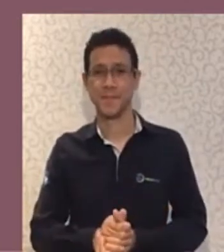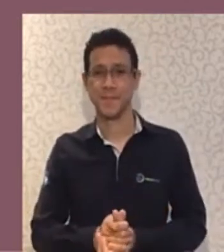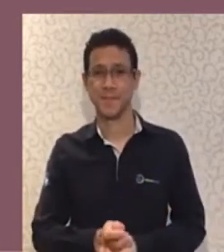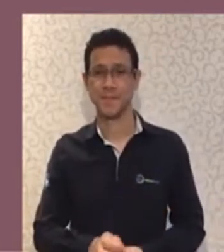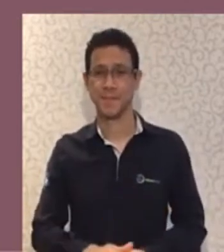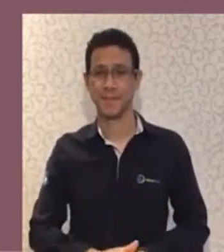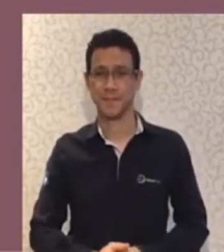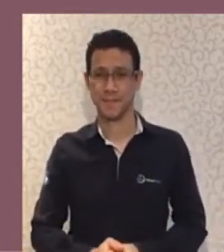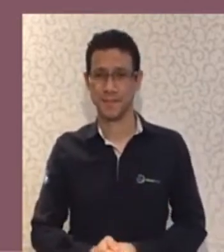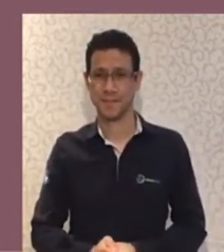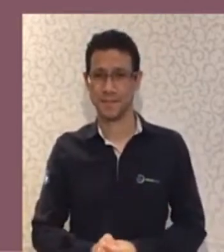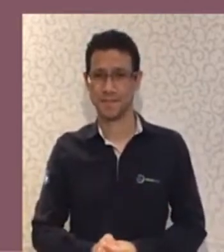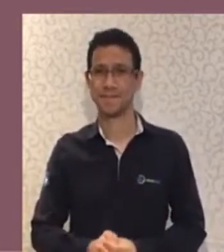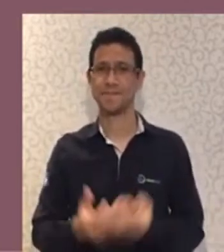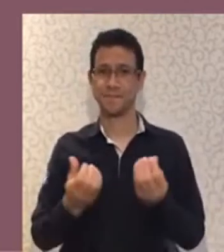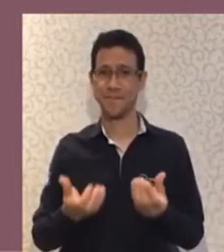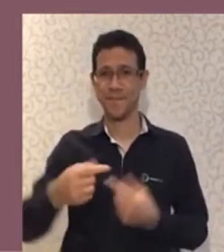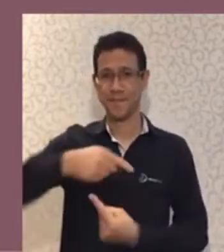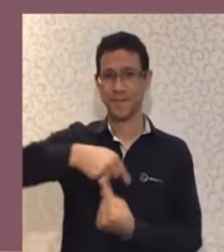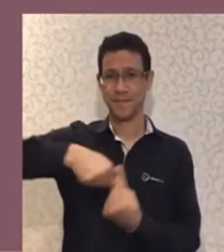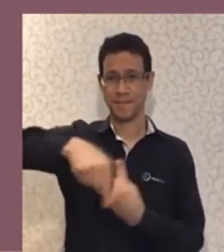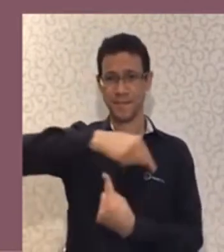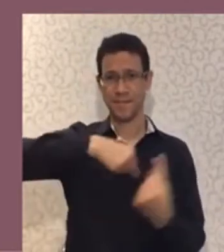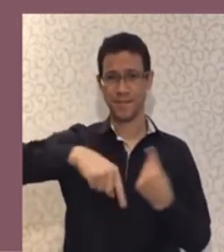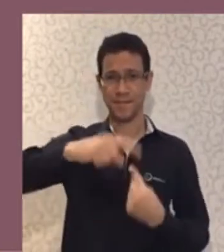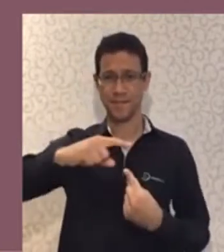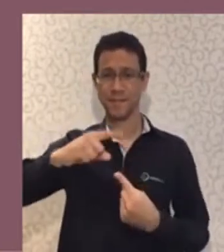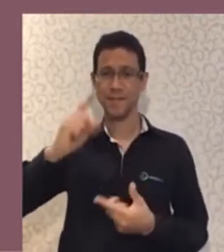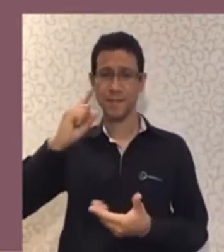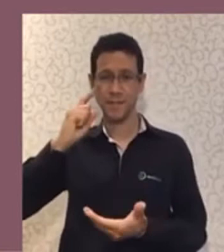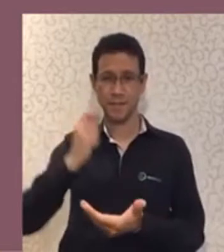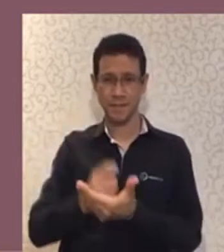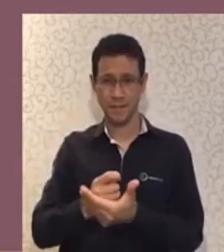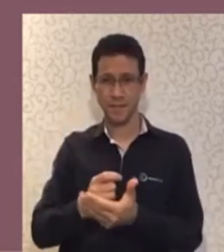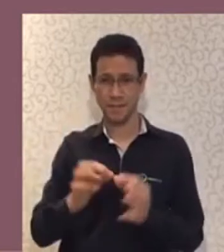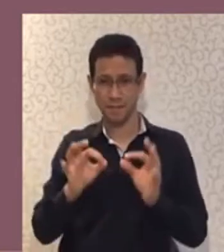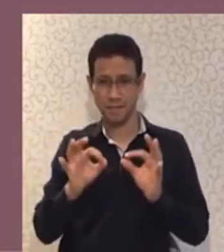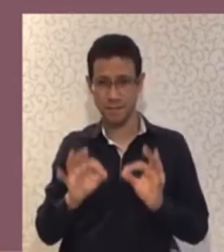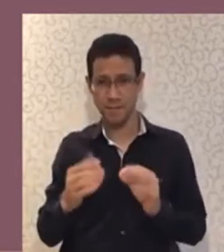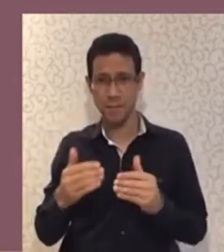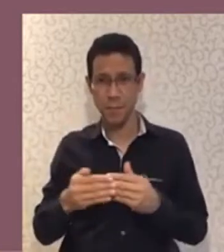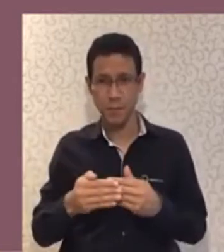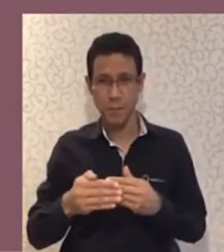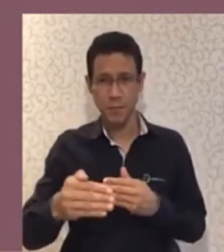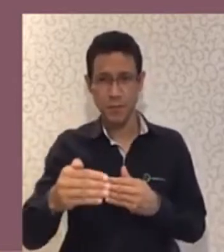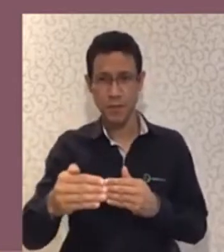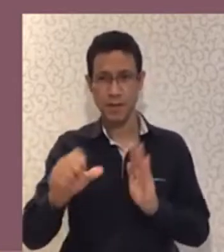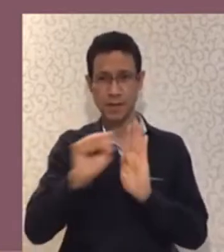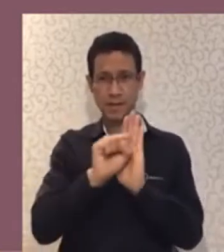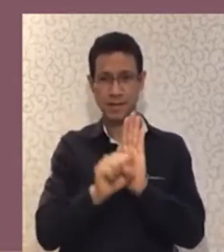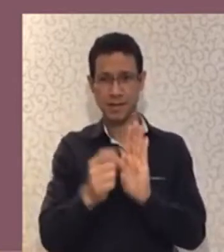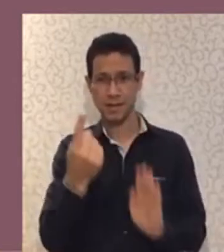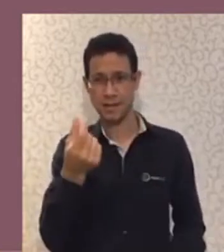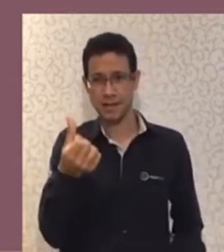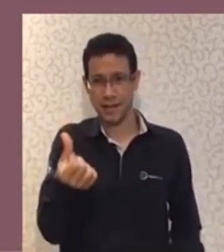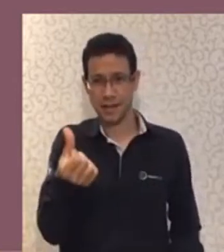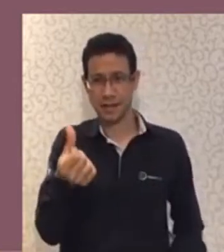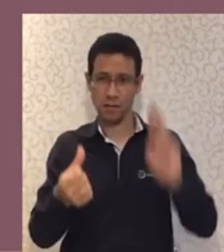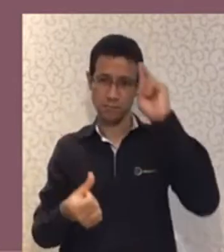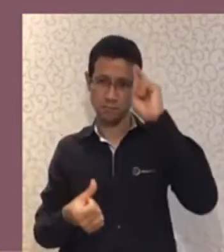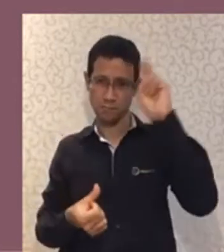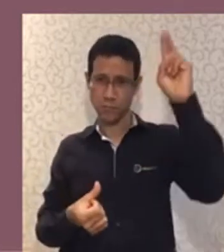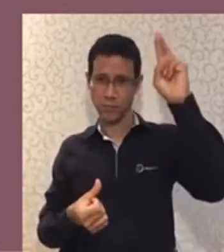aquelas relações, então, estabelecidas no século XVI, entre senhores e escravizados, elas